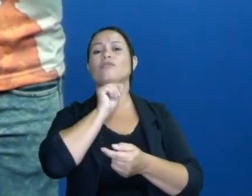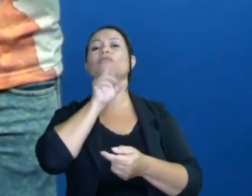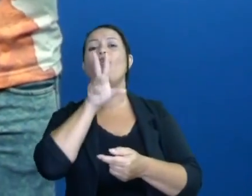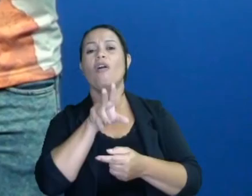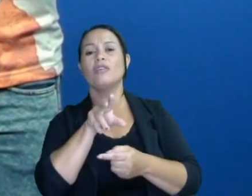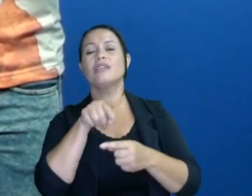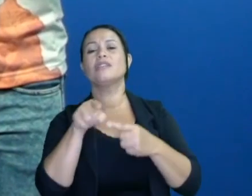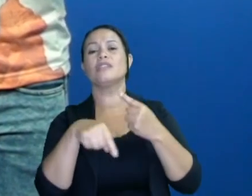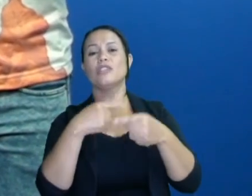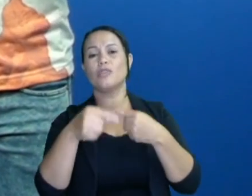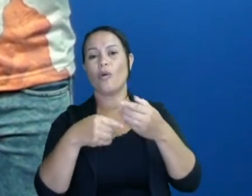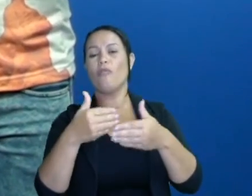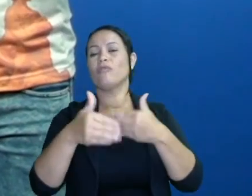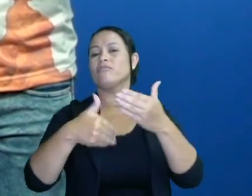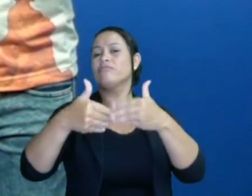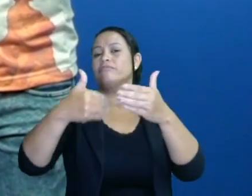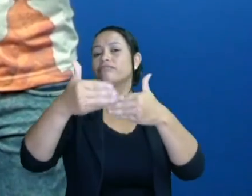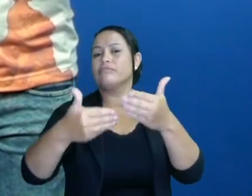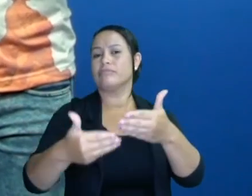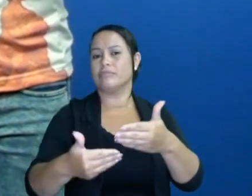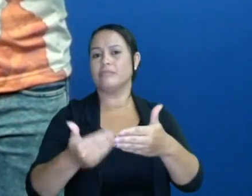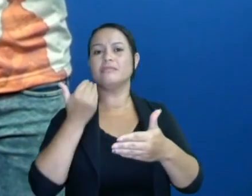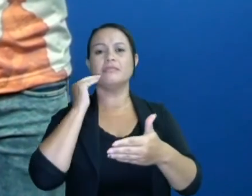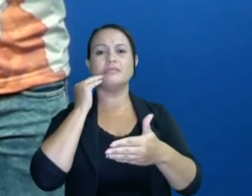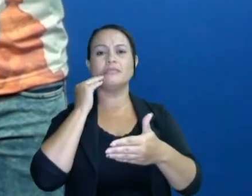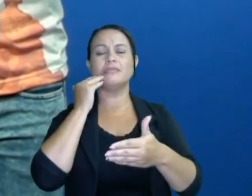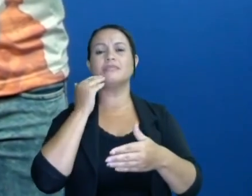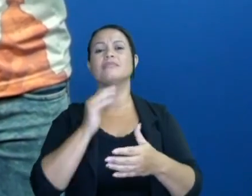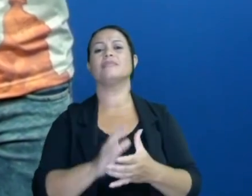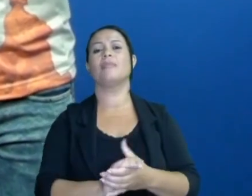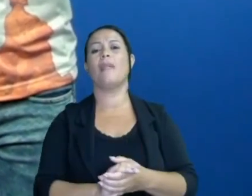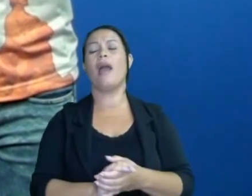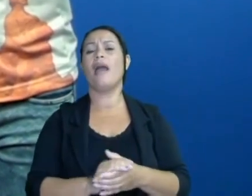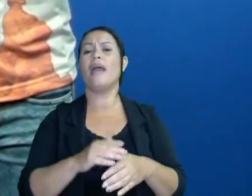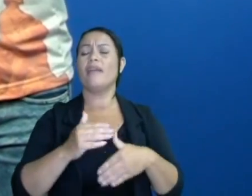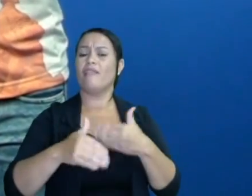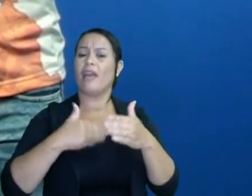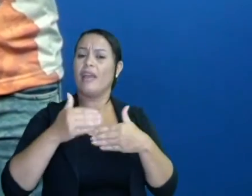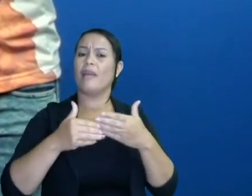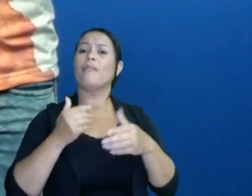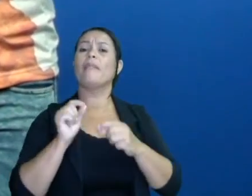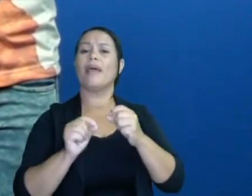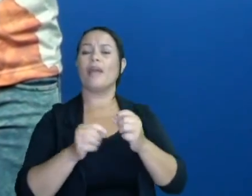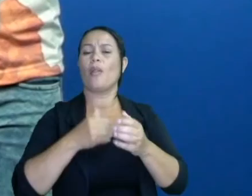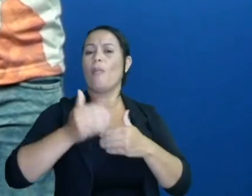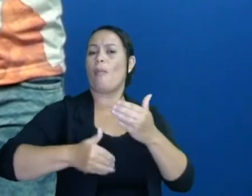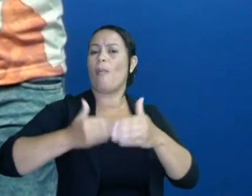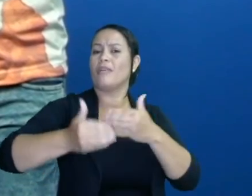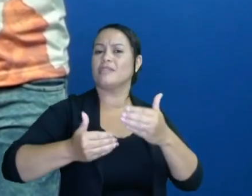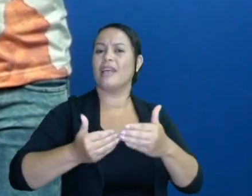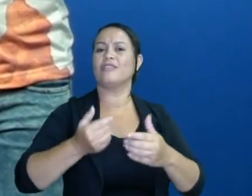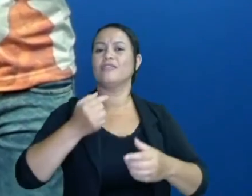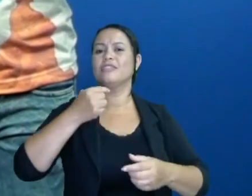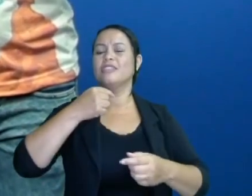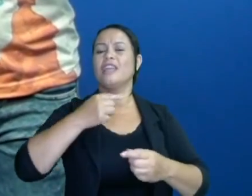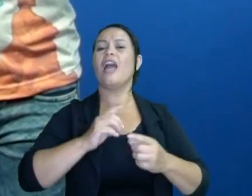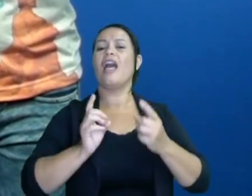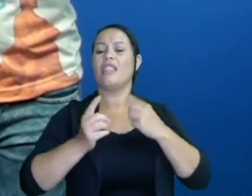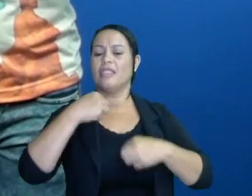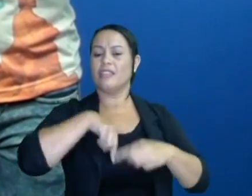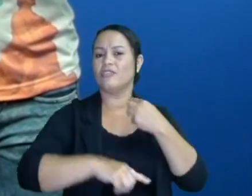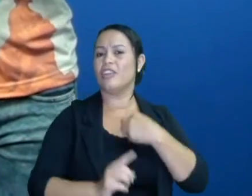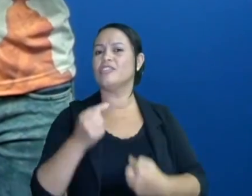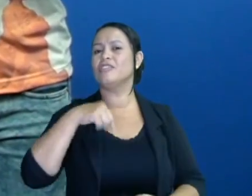volta e segue para os estômagos restantes, para realizar o seu processo digestivo. Mas